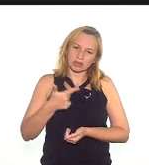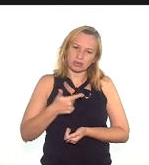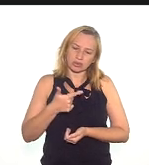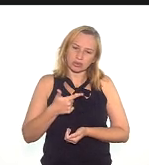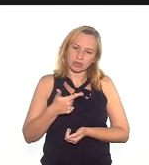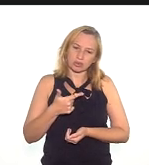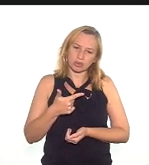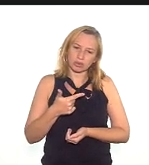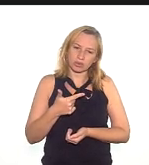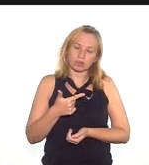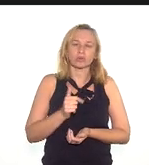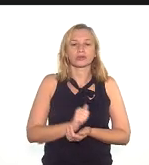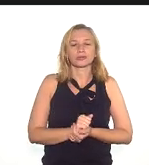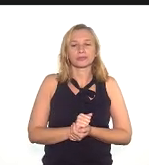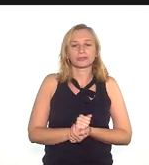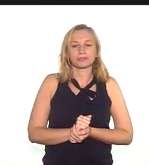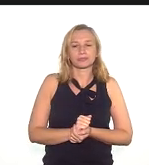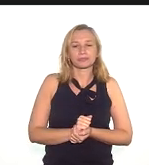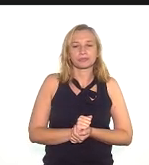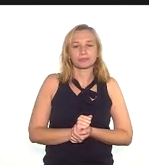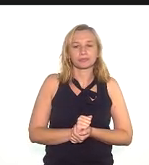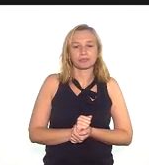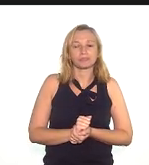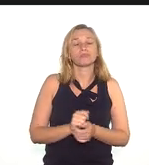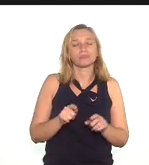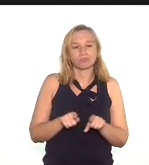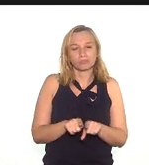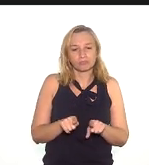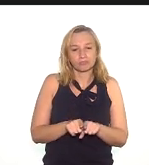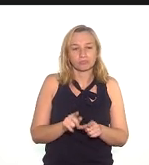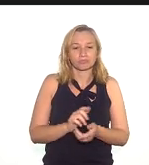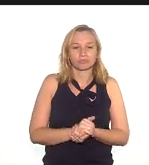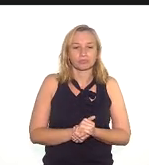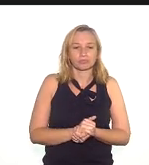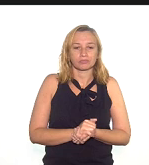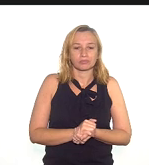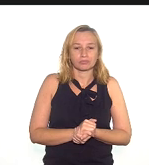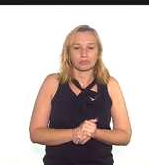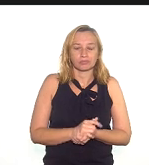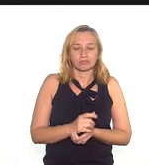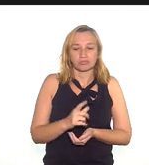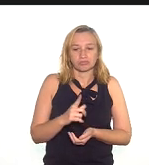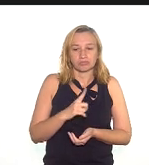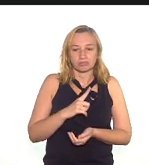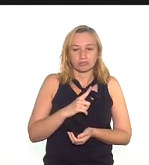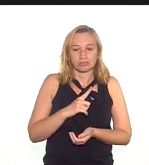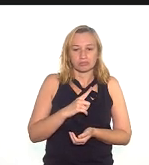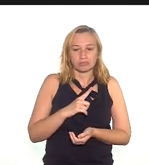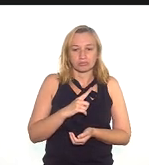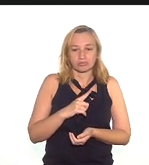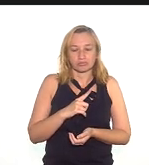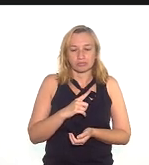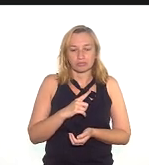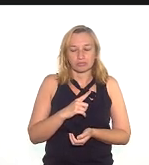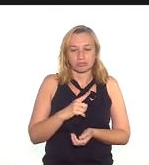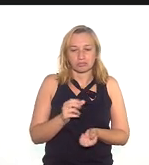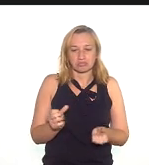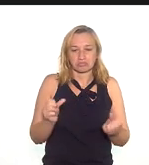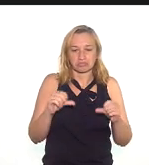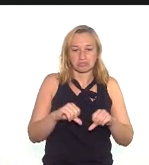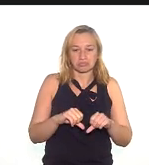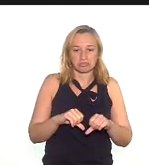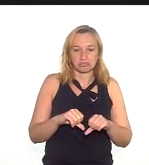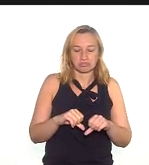termos de relevância, e, ao mesmo tempo, termos uma péssima classificação abaixo